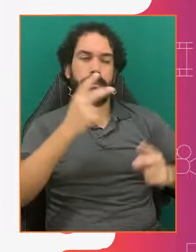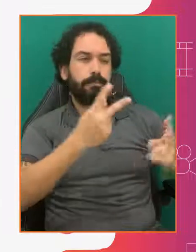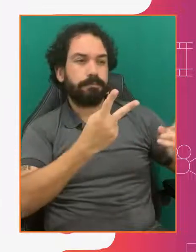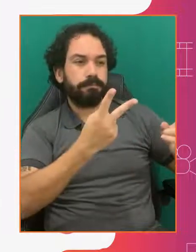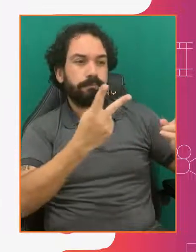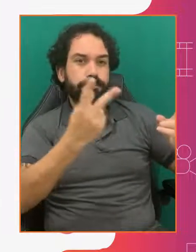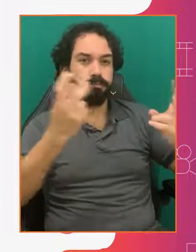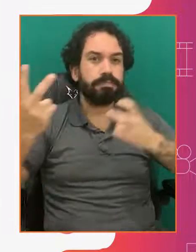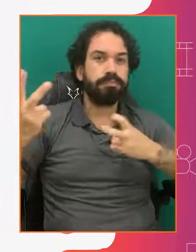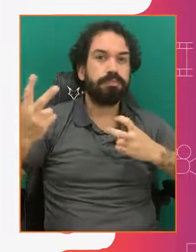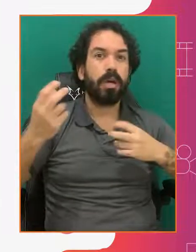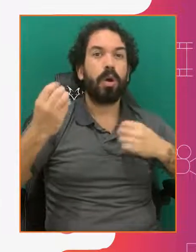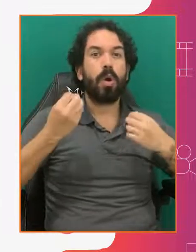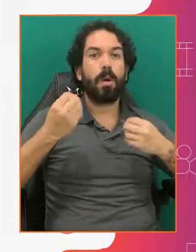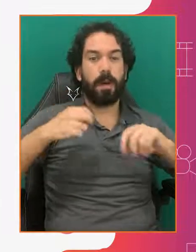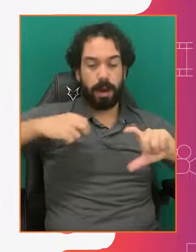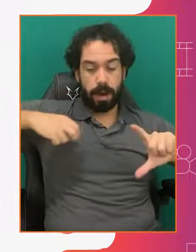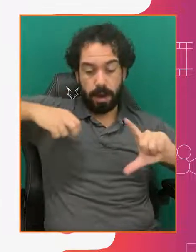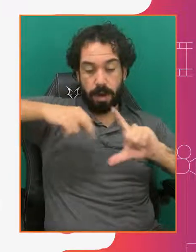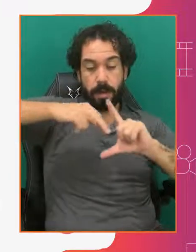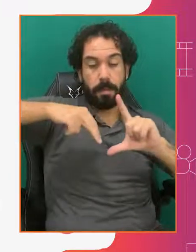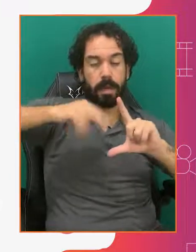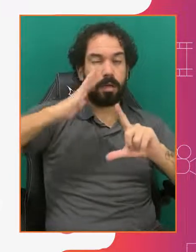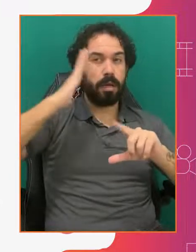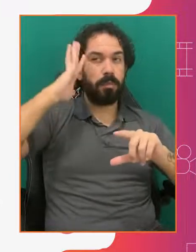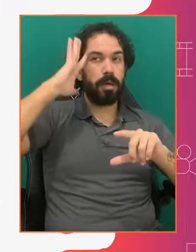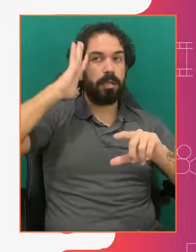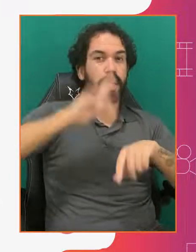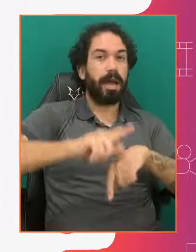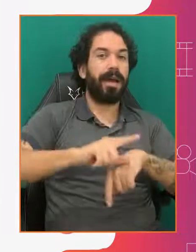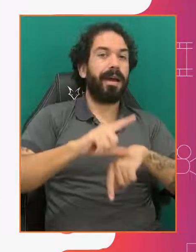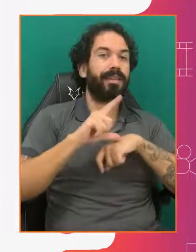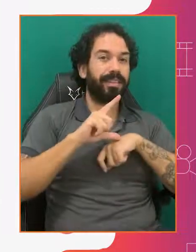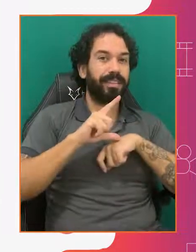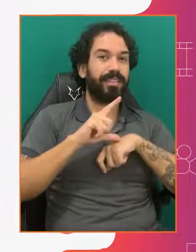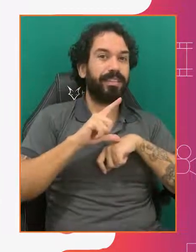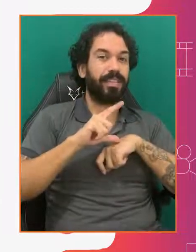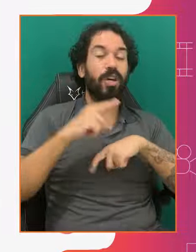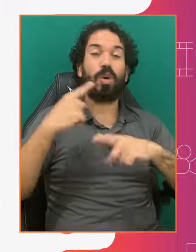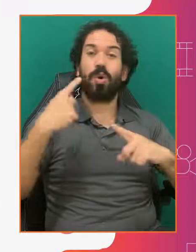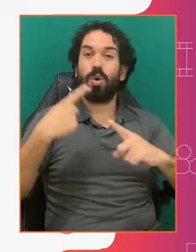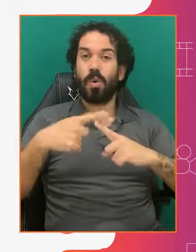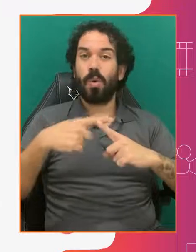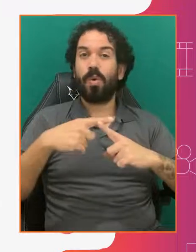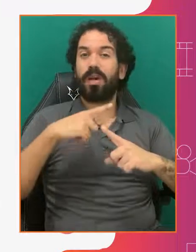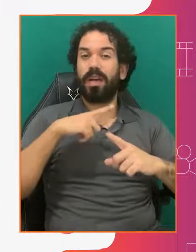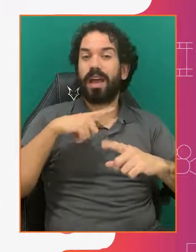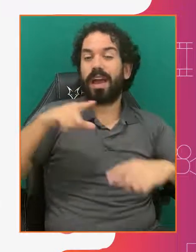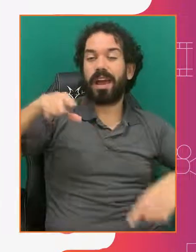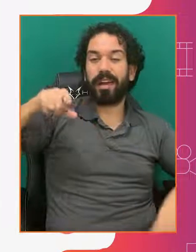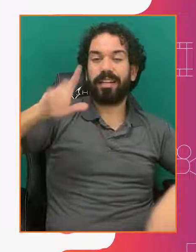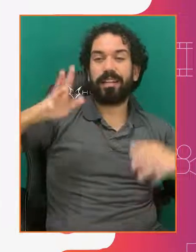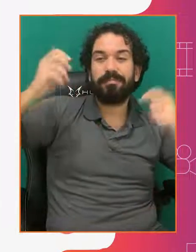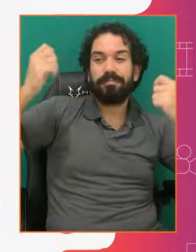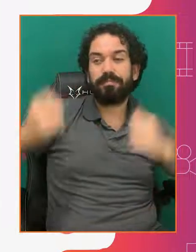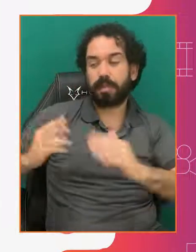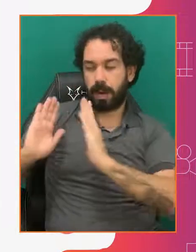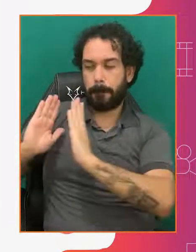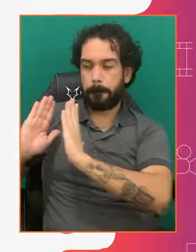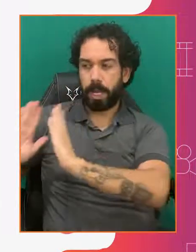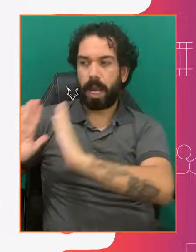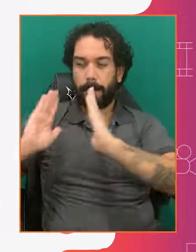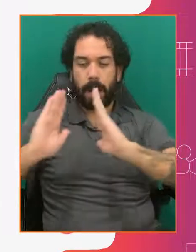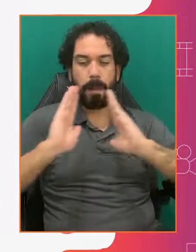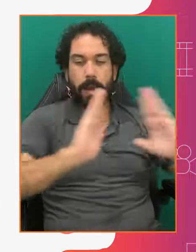visualizar a animação com antecedência, porque uma vez que você tem as principais